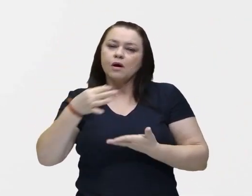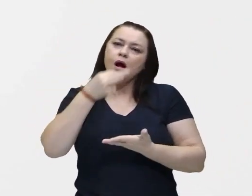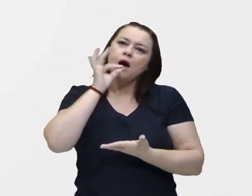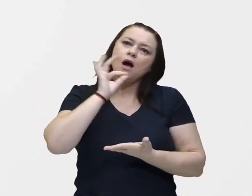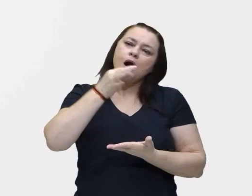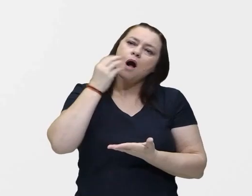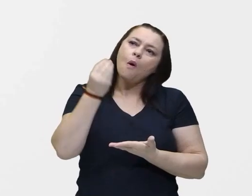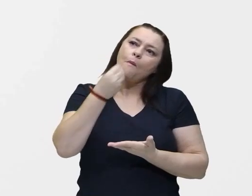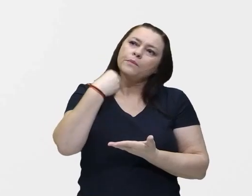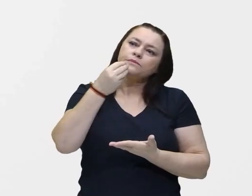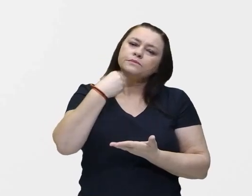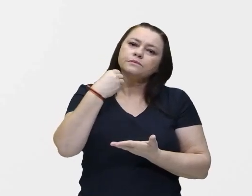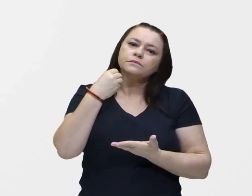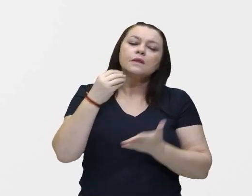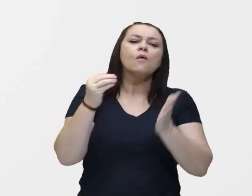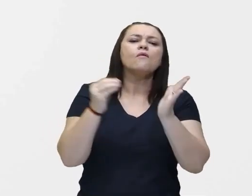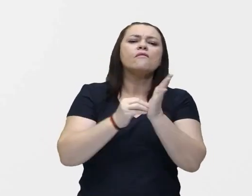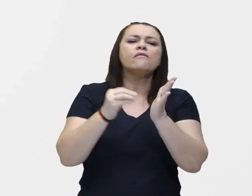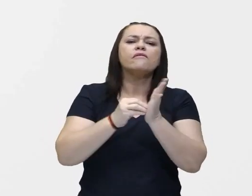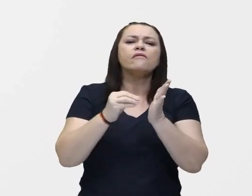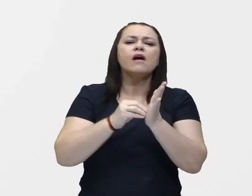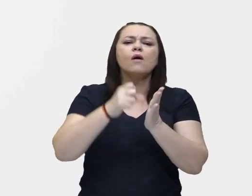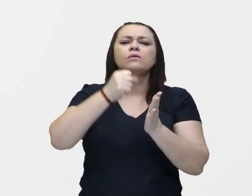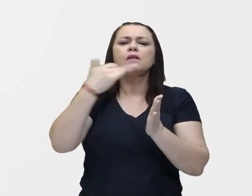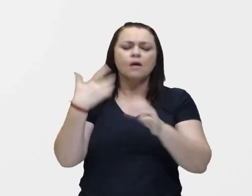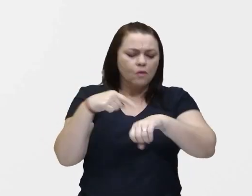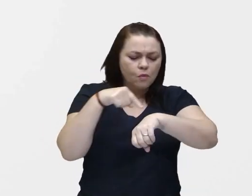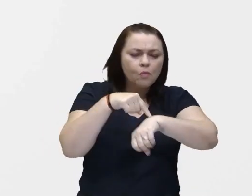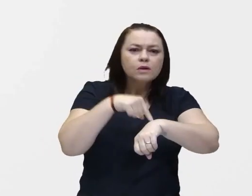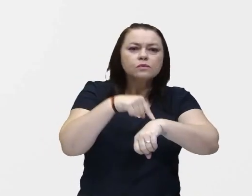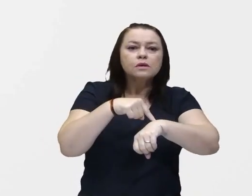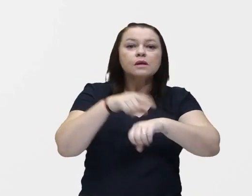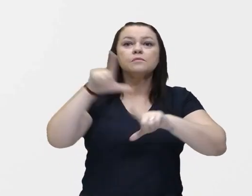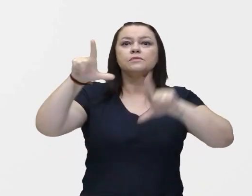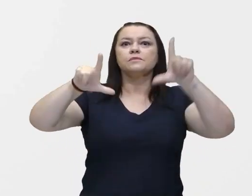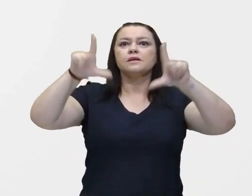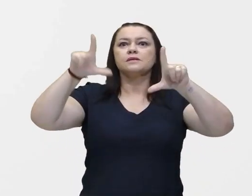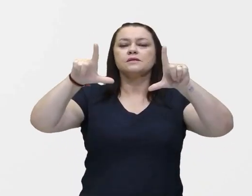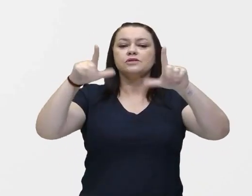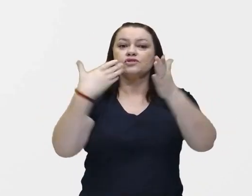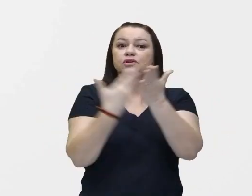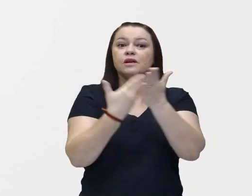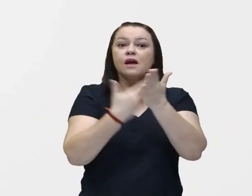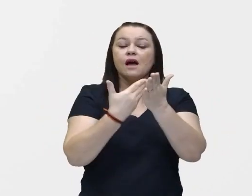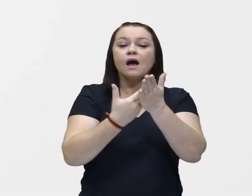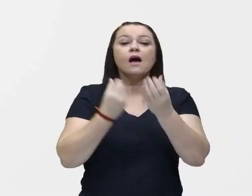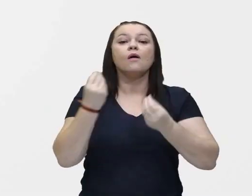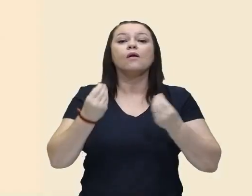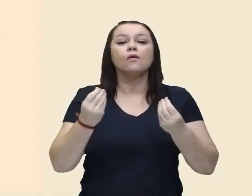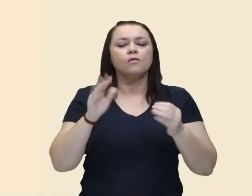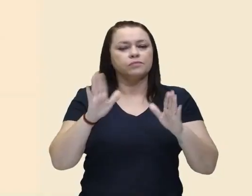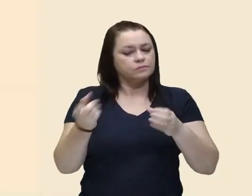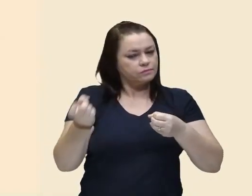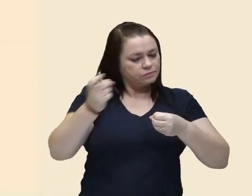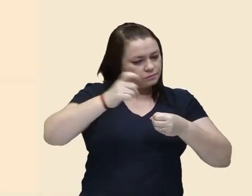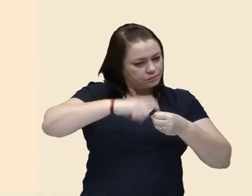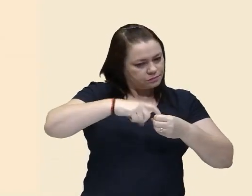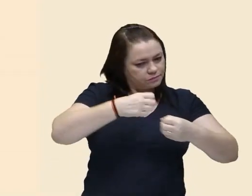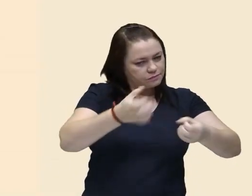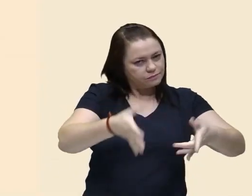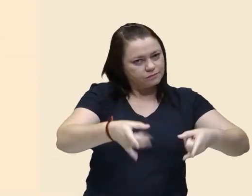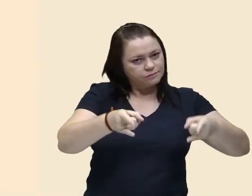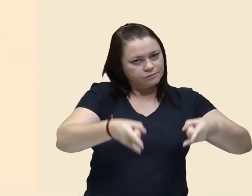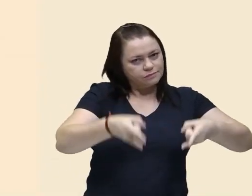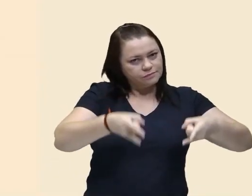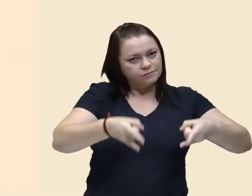tempo ele tem para assistir a sua aula no horário? Muito bem, vamos voltar aqui para o quarto do Lucas. De